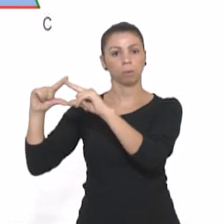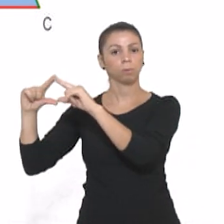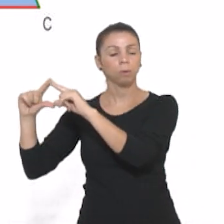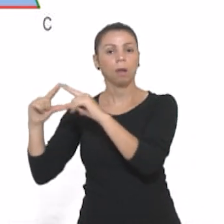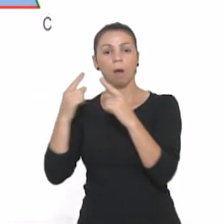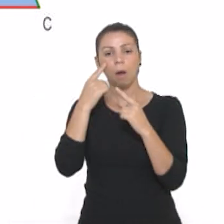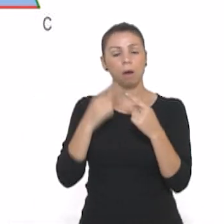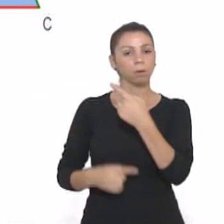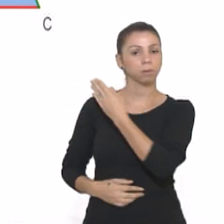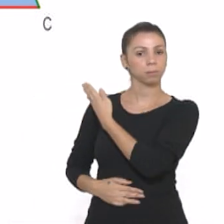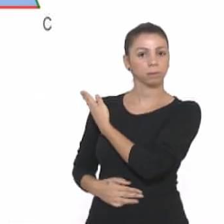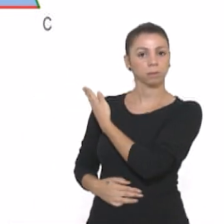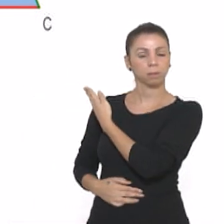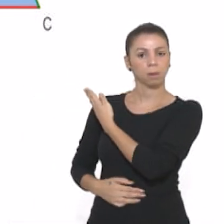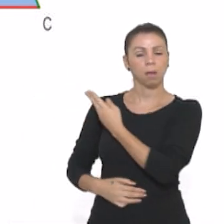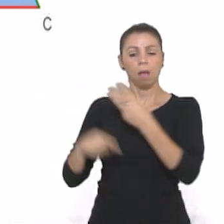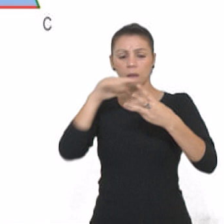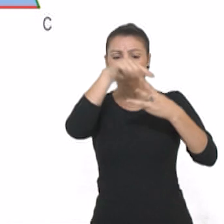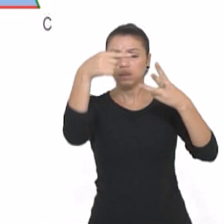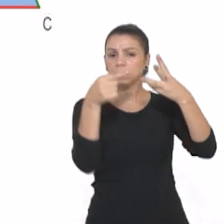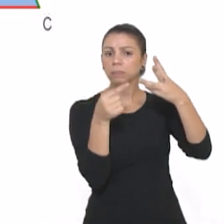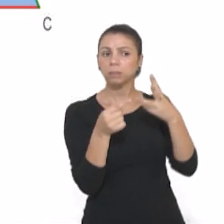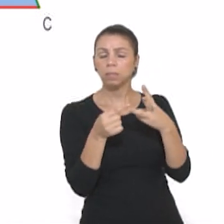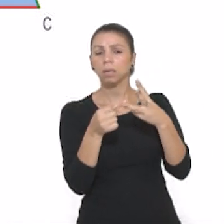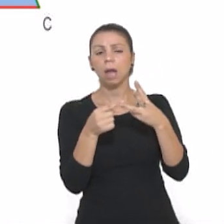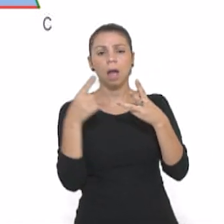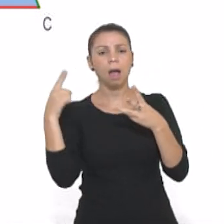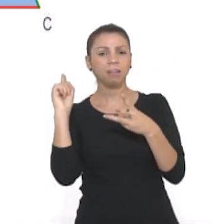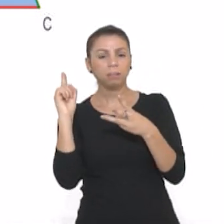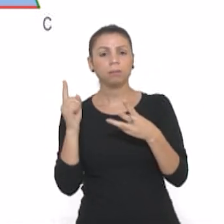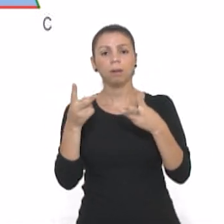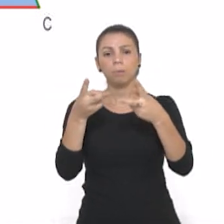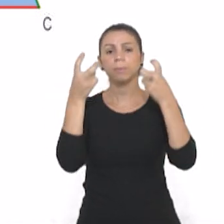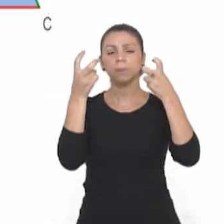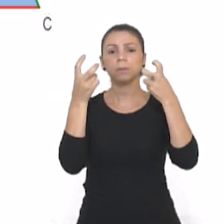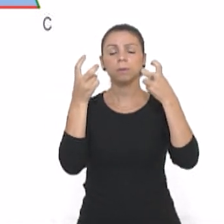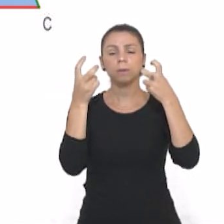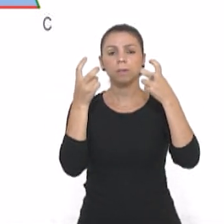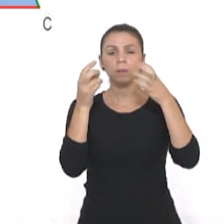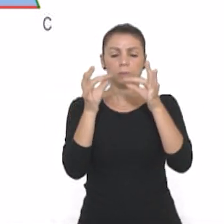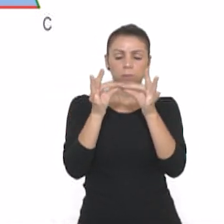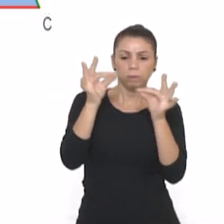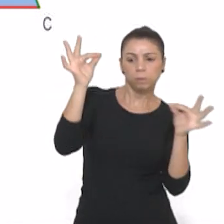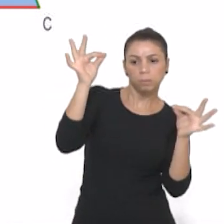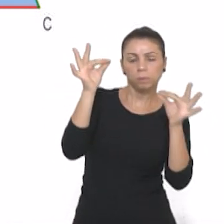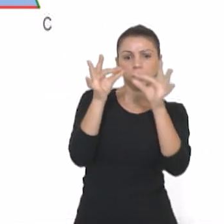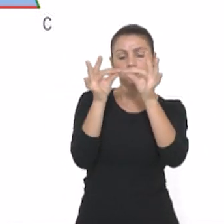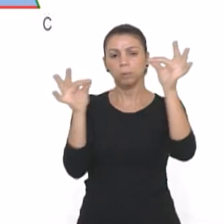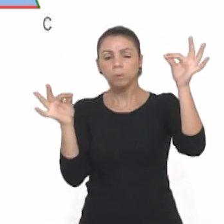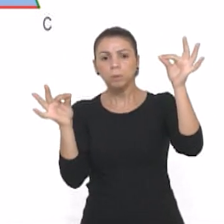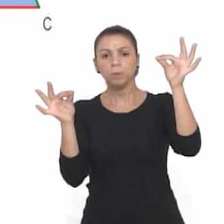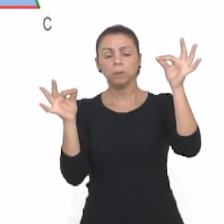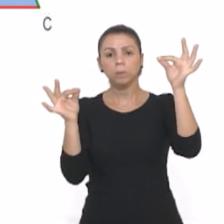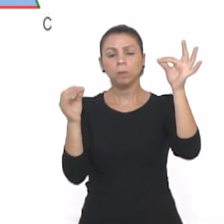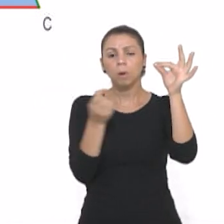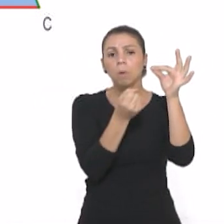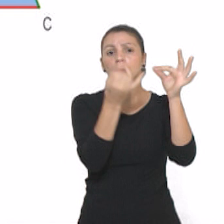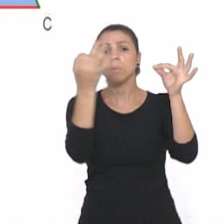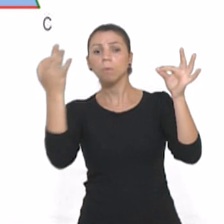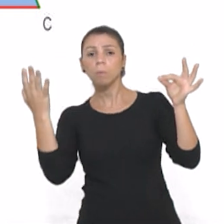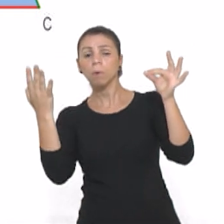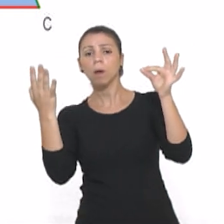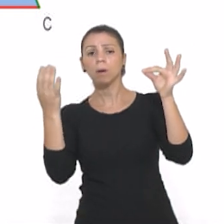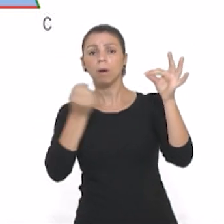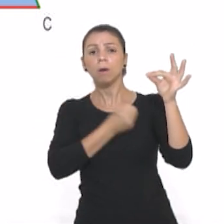o triângulo escaleno. Aqui nós verificamos o tamanho dos seus lados, a medida quanto aos